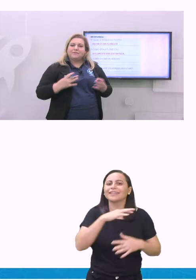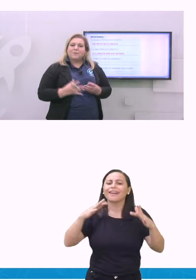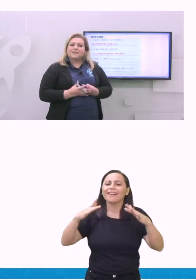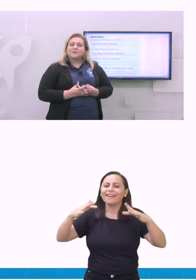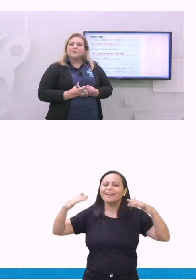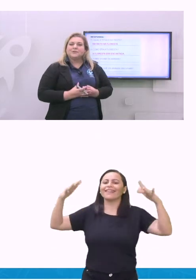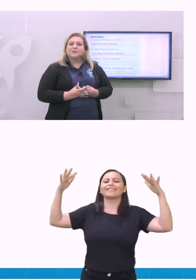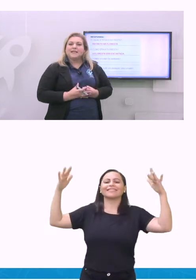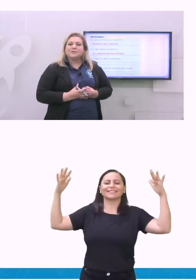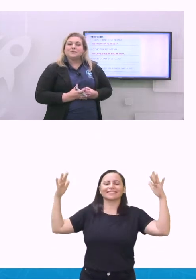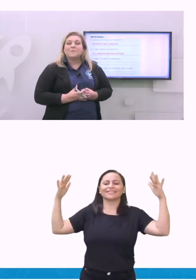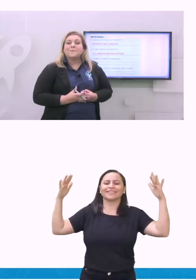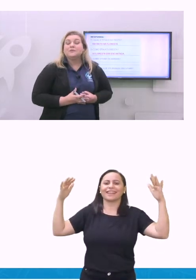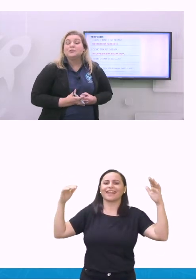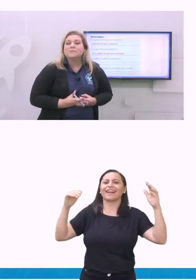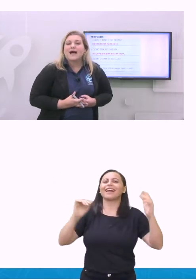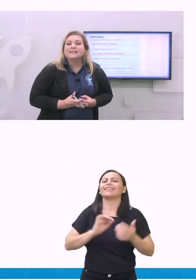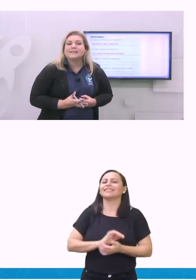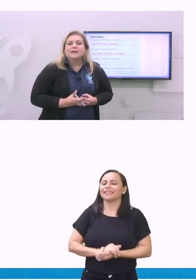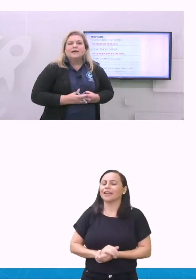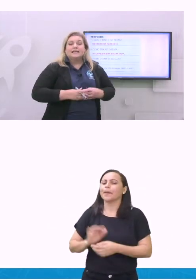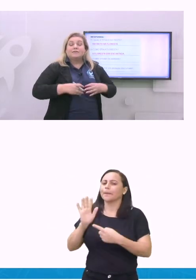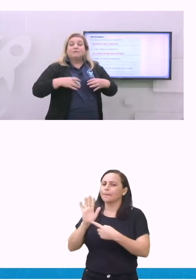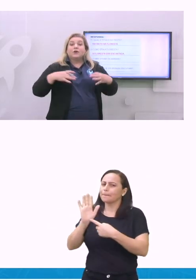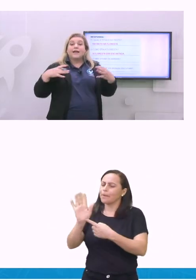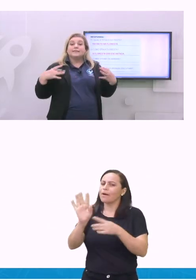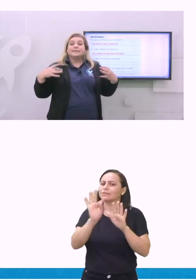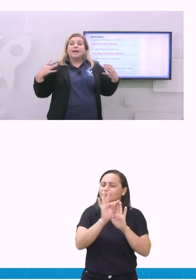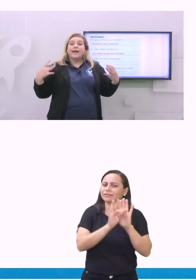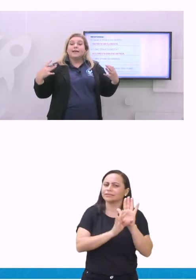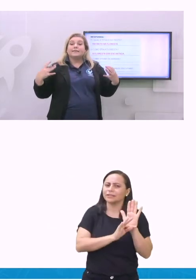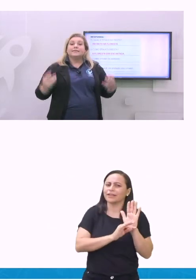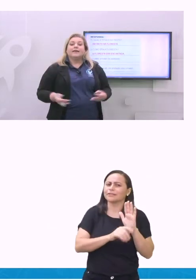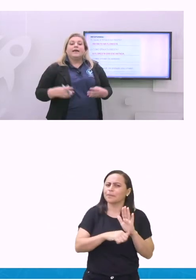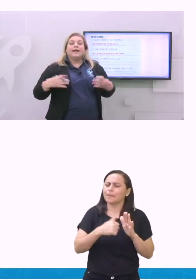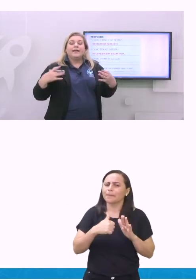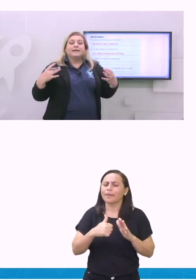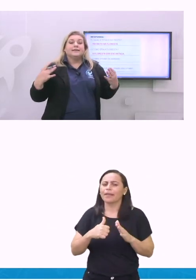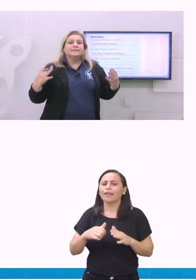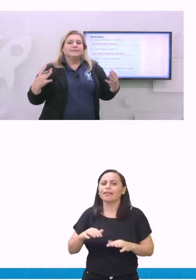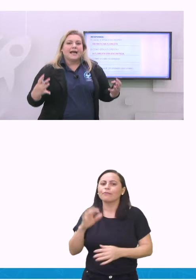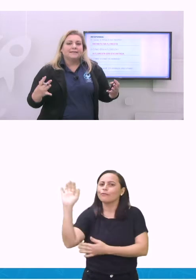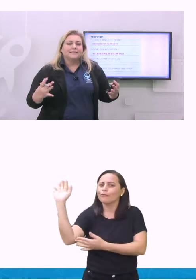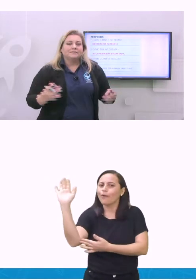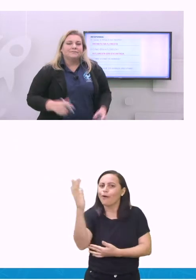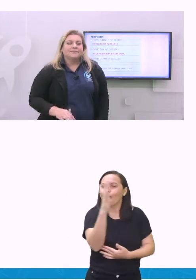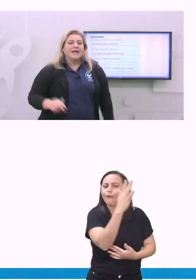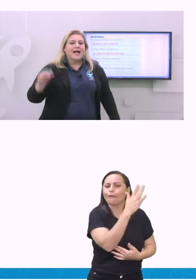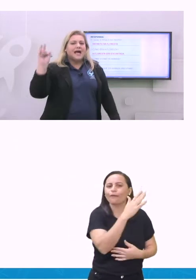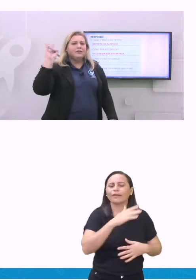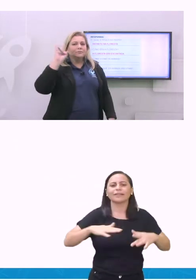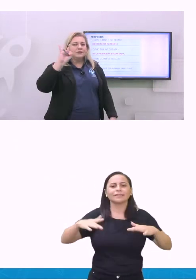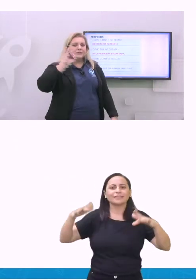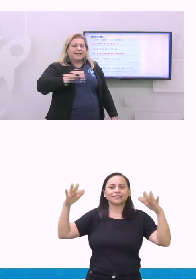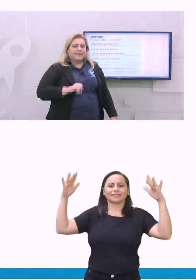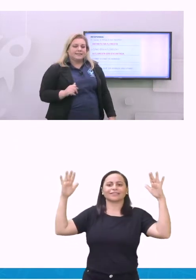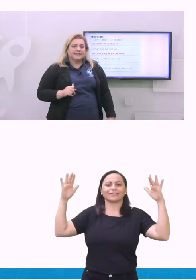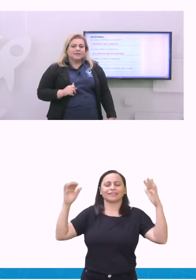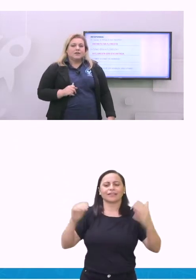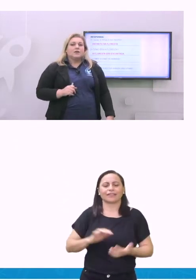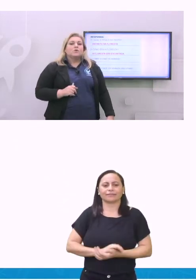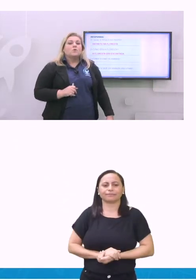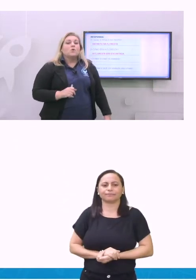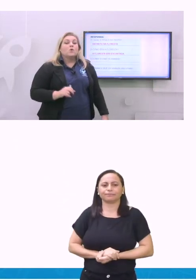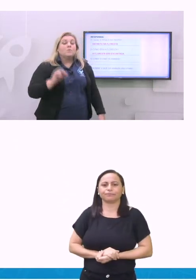primeiras informações que o texto nos passa, que a floresta era encantada. A número